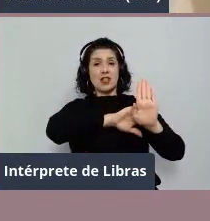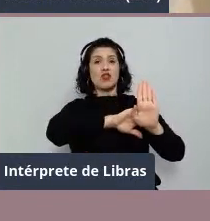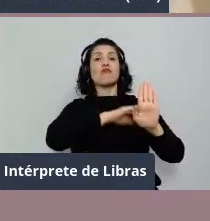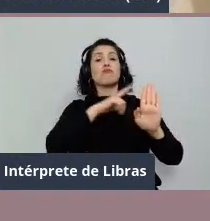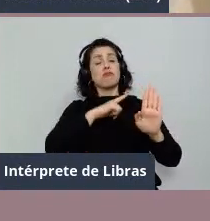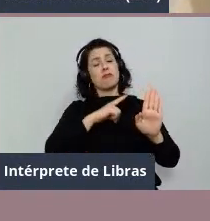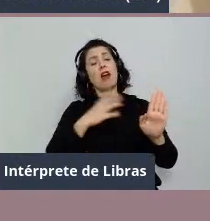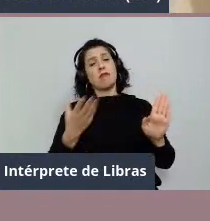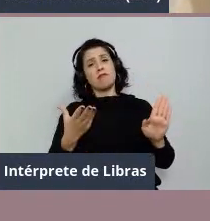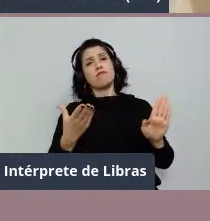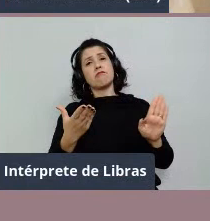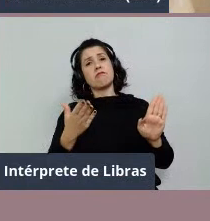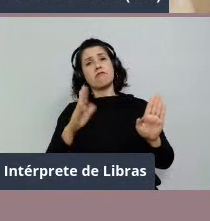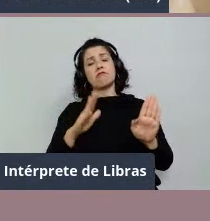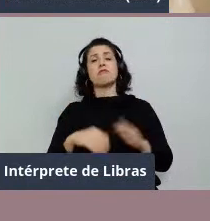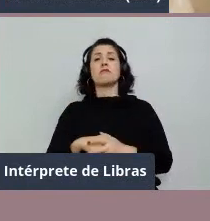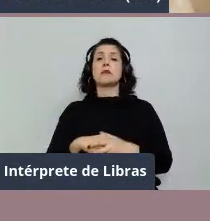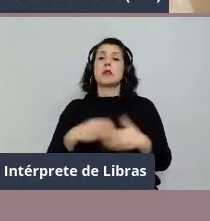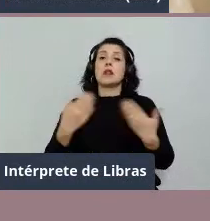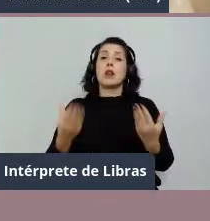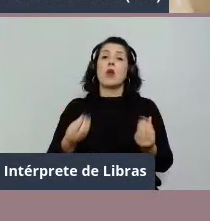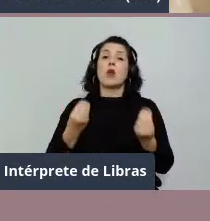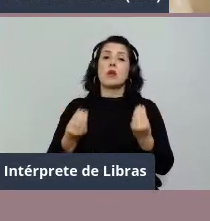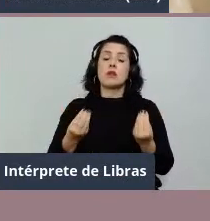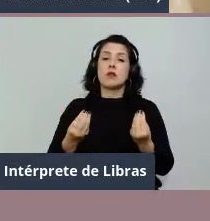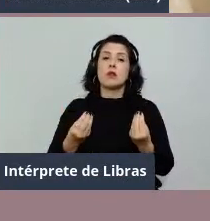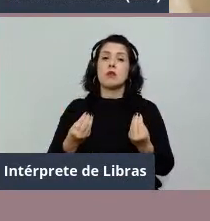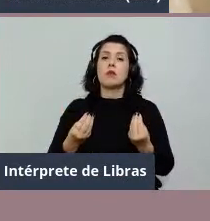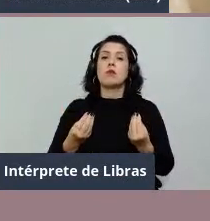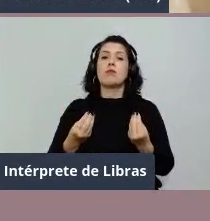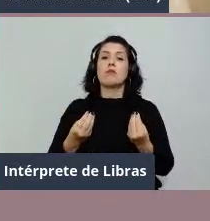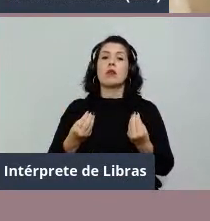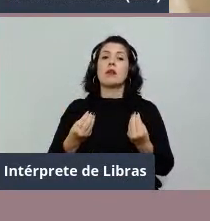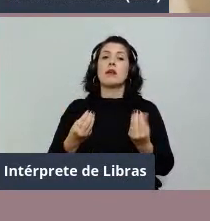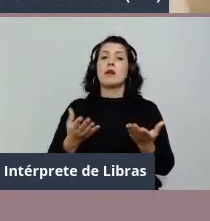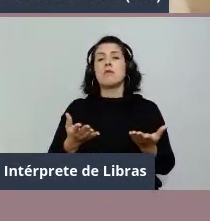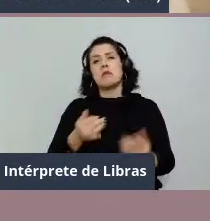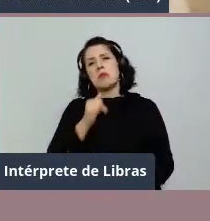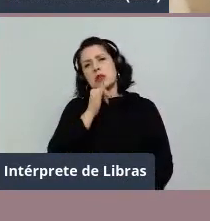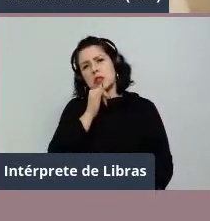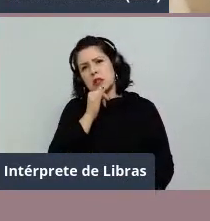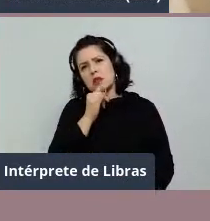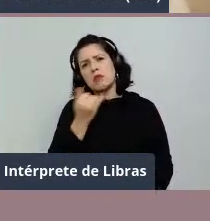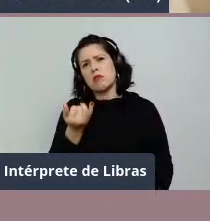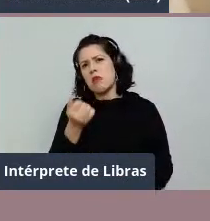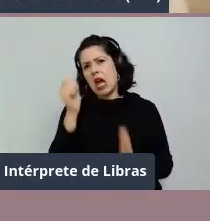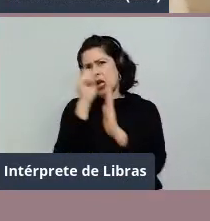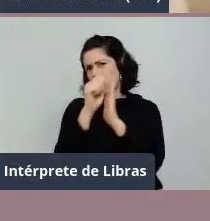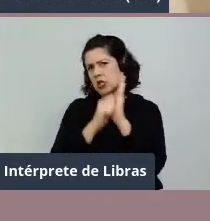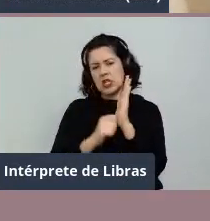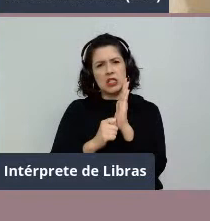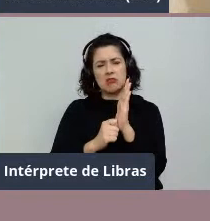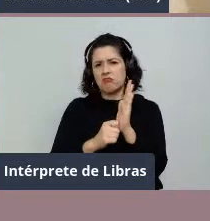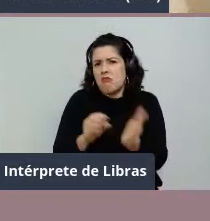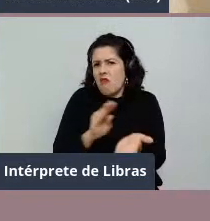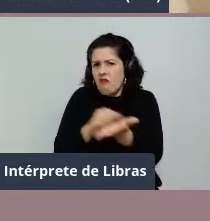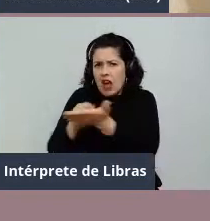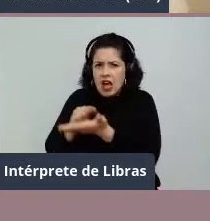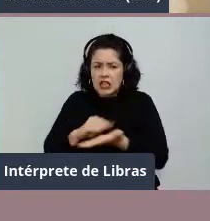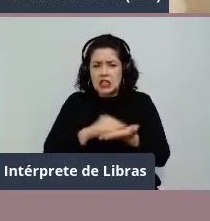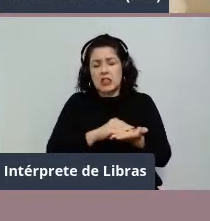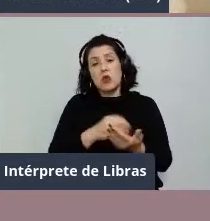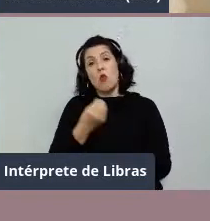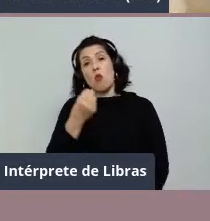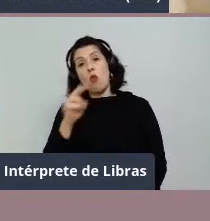uma... Está escrito, né? Quando Maca morre, mais uma anotação completa, até tu,